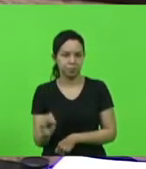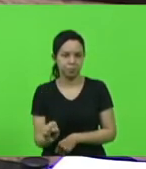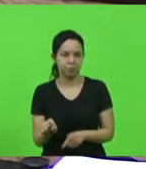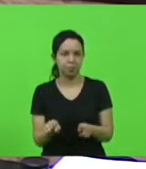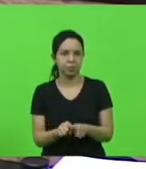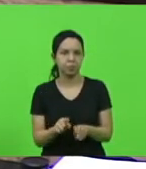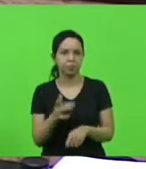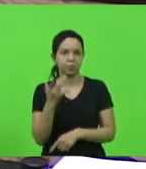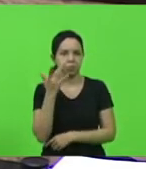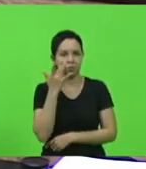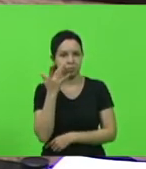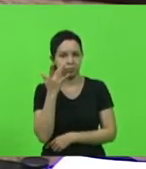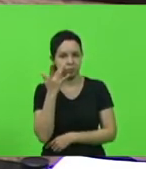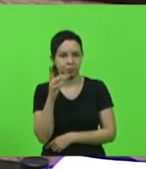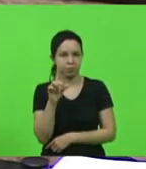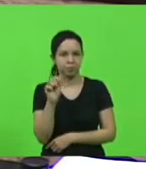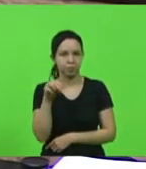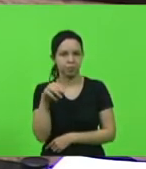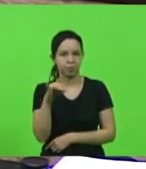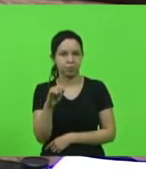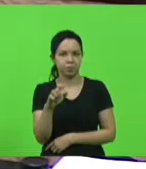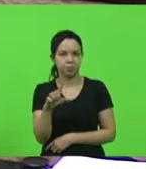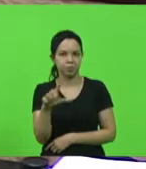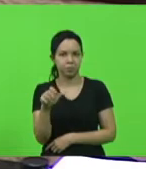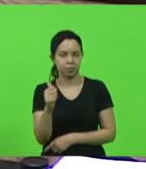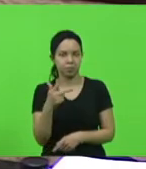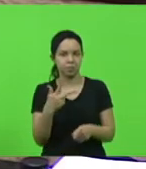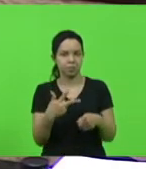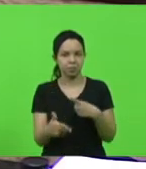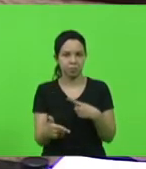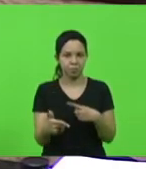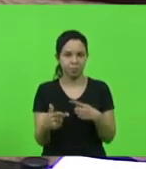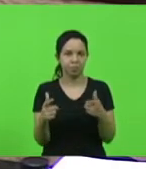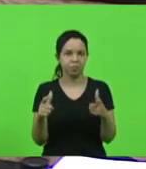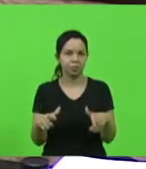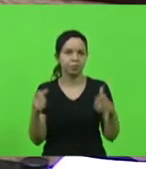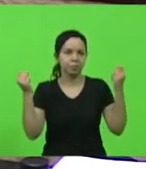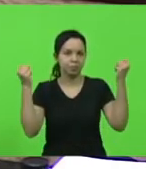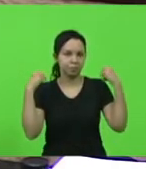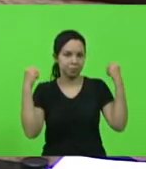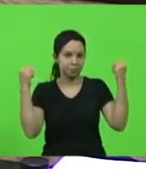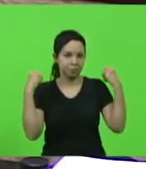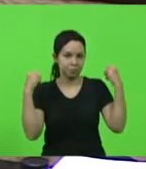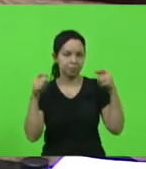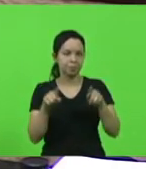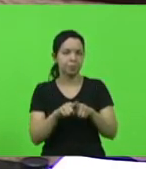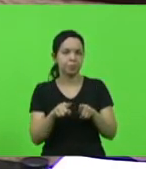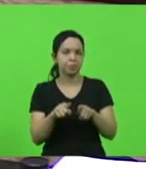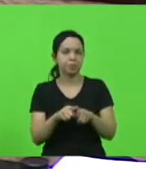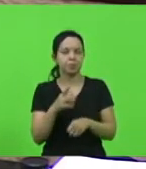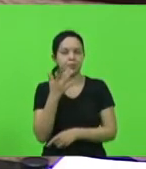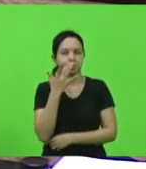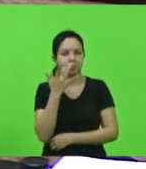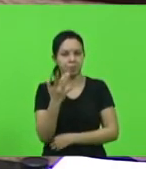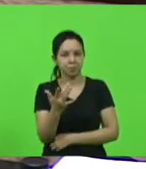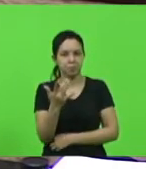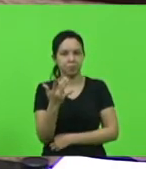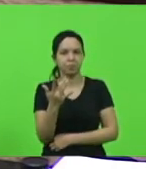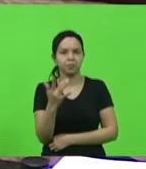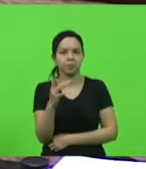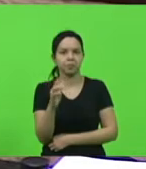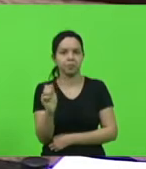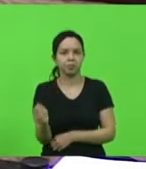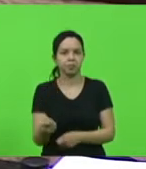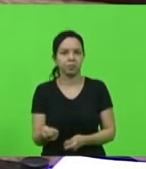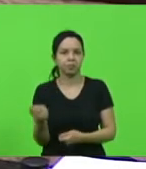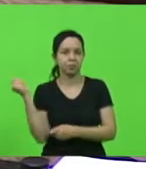pela Daniele Campigotto, de Chapecó, e ouro no arremesso de peso com a Taniele de